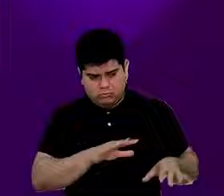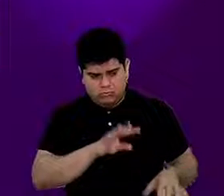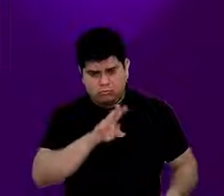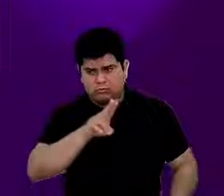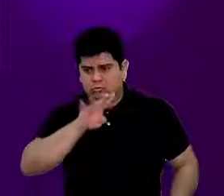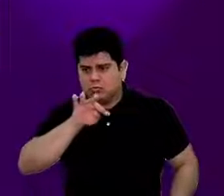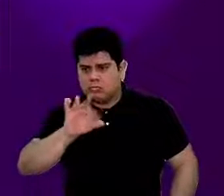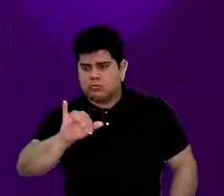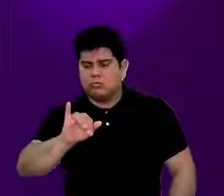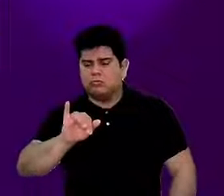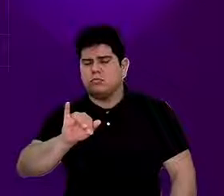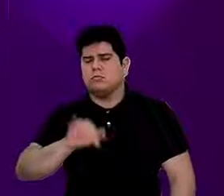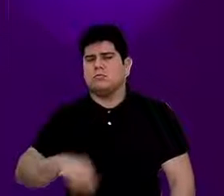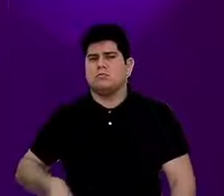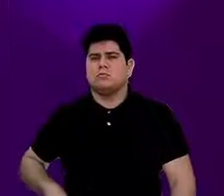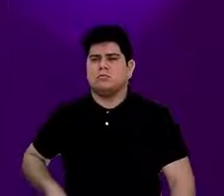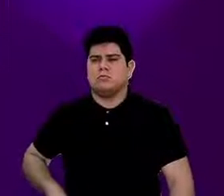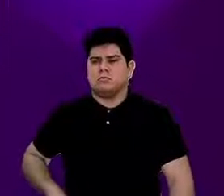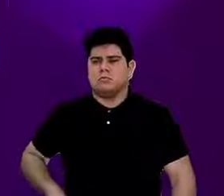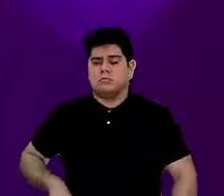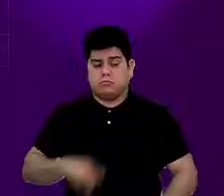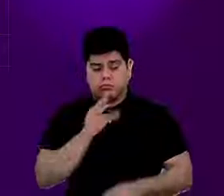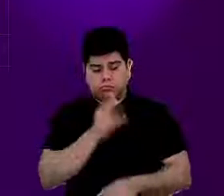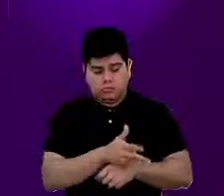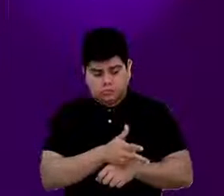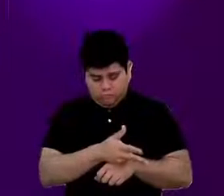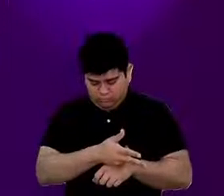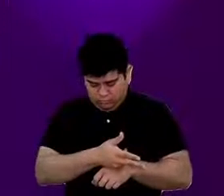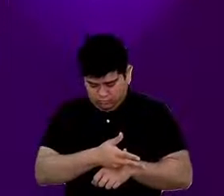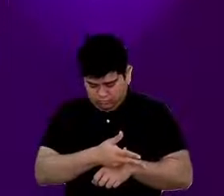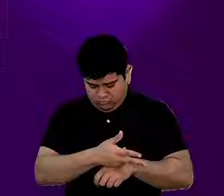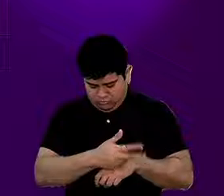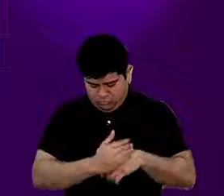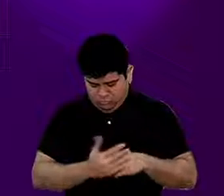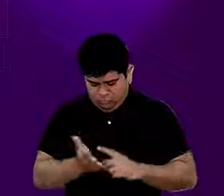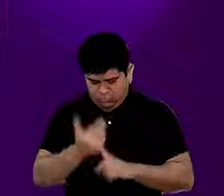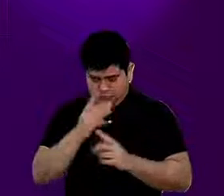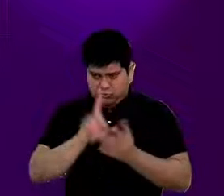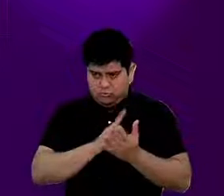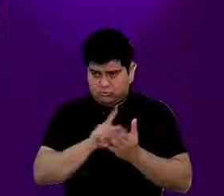intensiva através de câmeras, tecnologia digital com